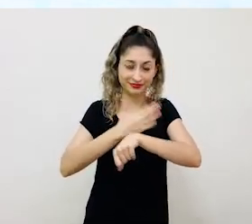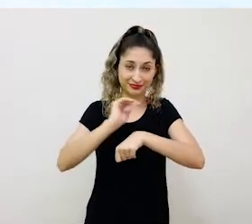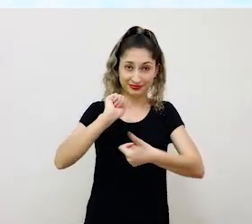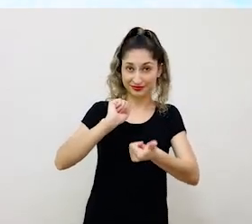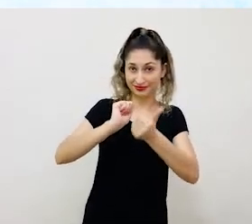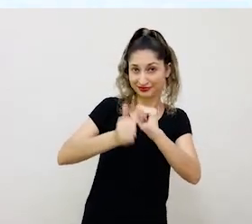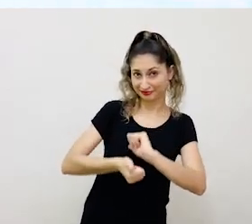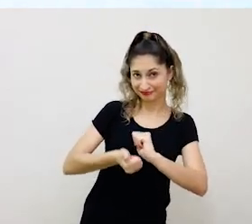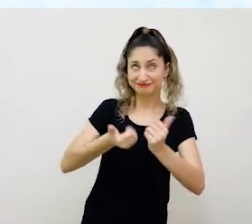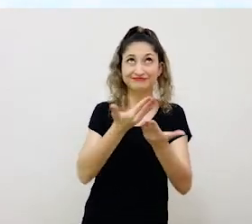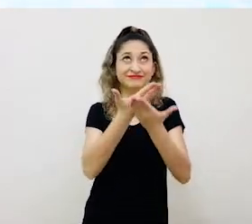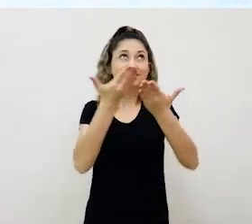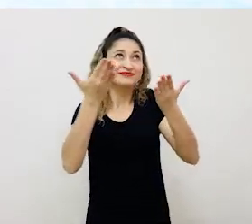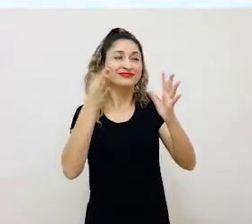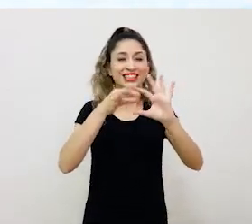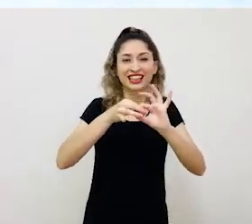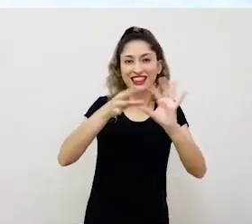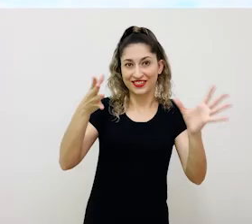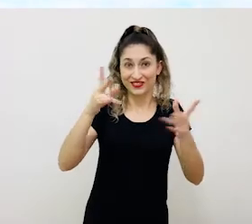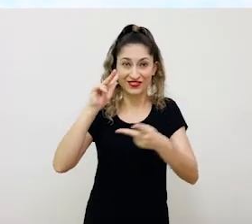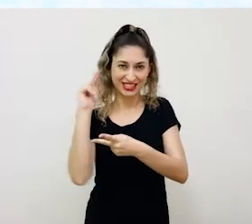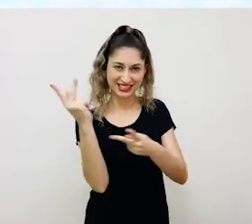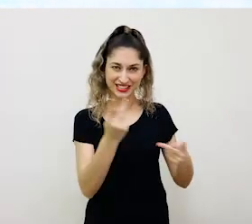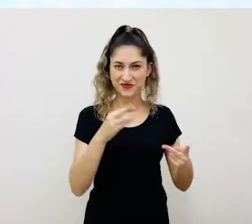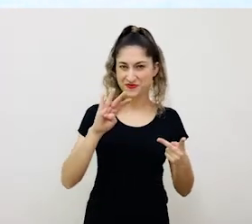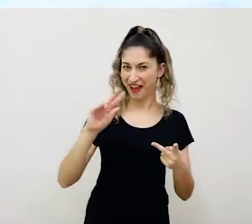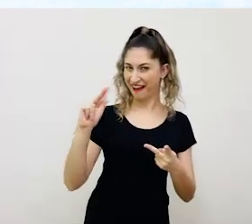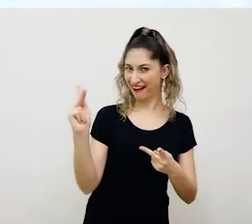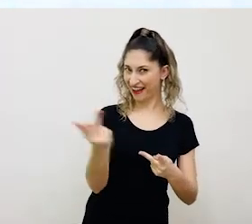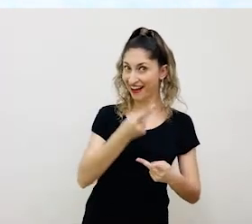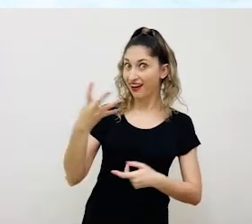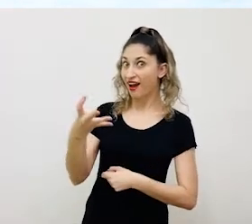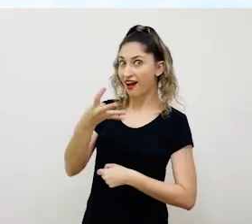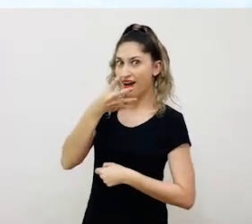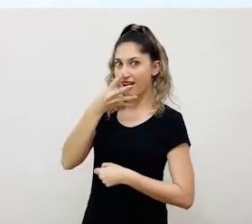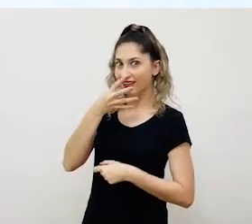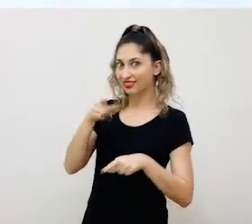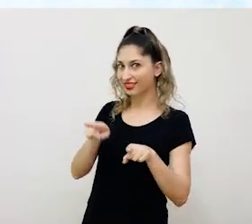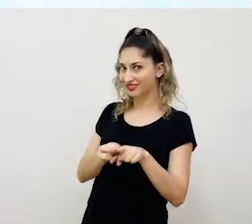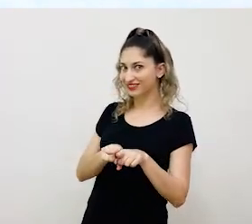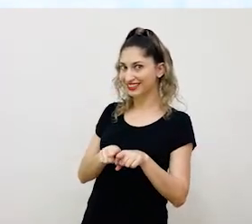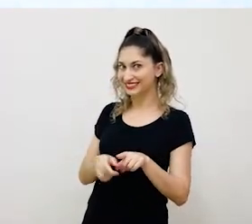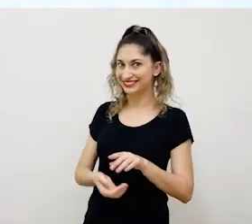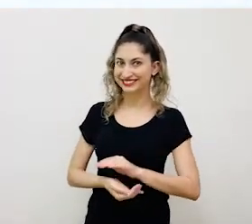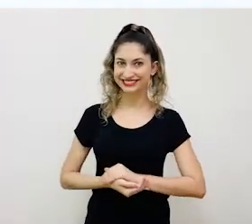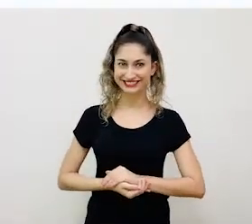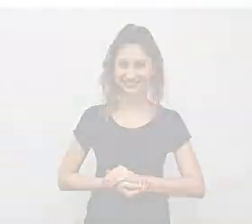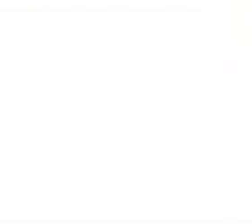praticar esportes ao ar livre. Visite BH e surpreenda-se também!